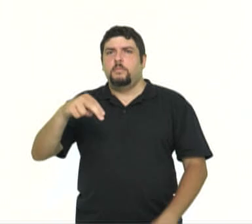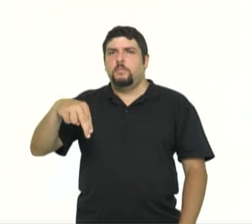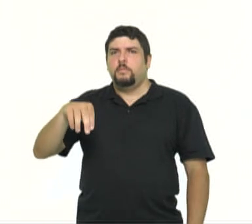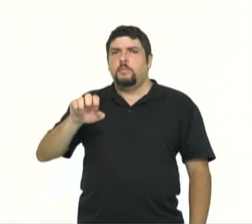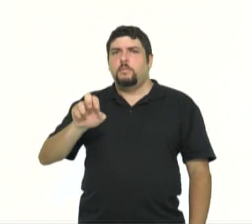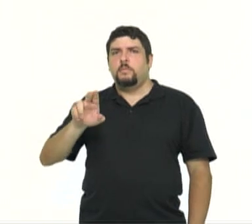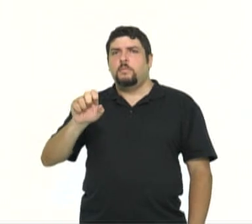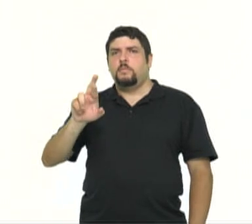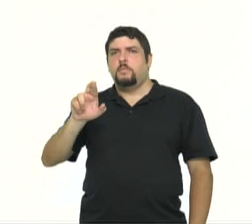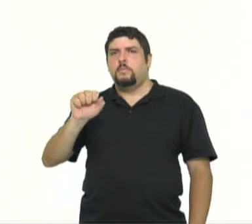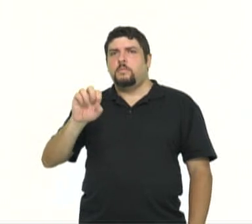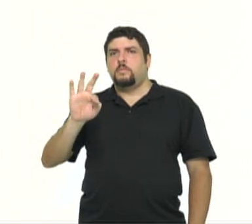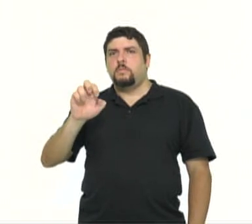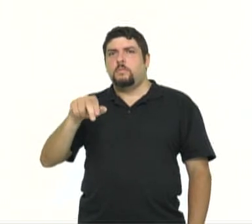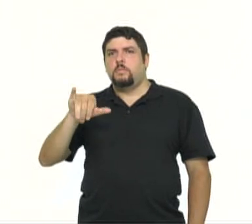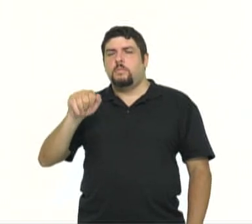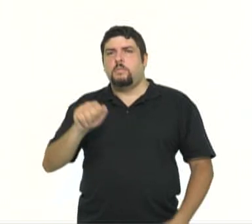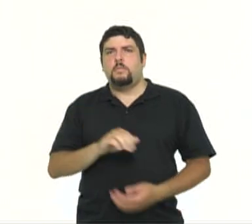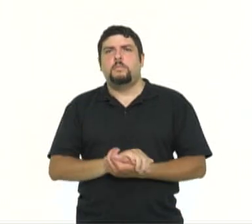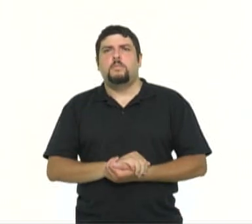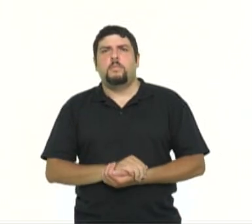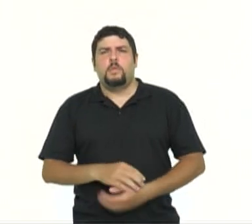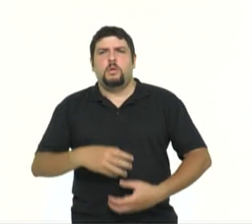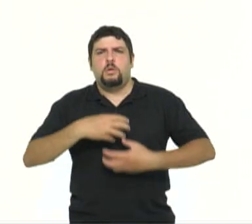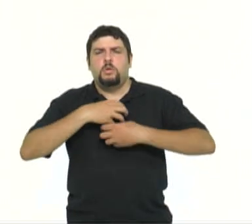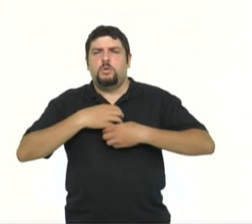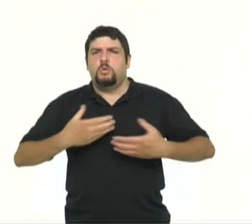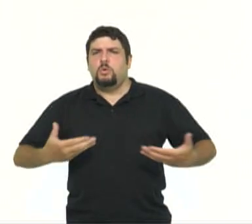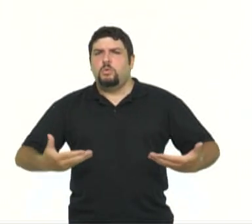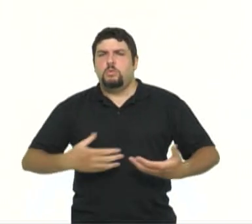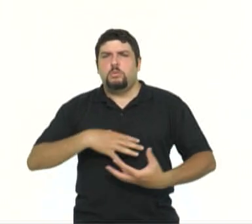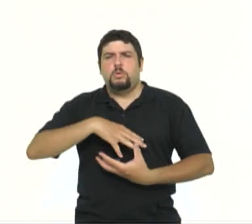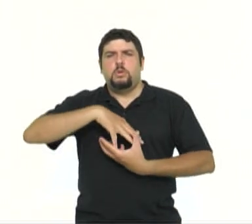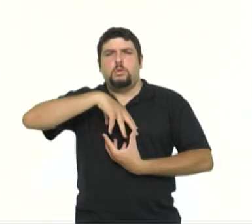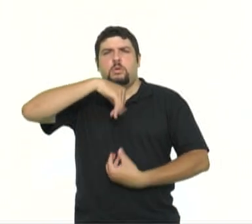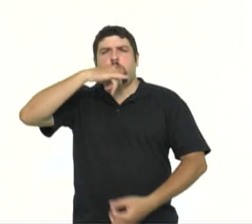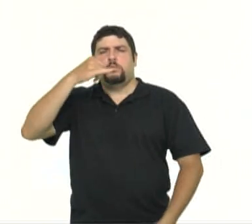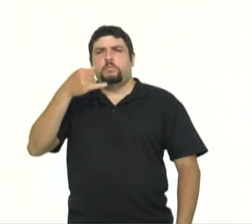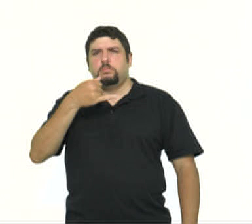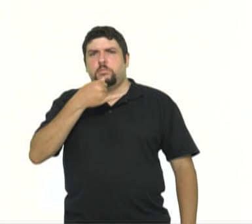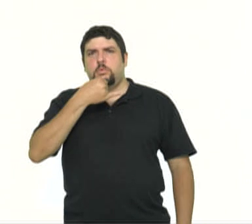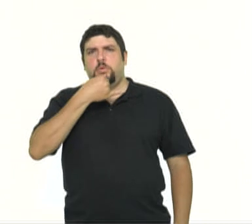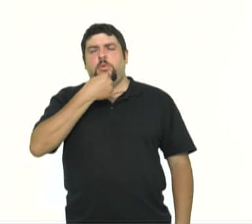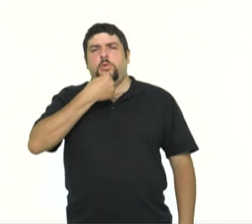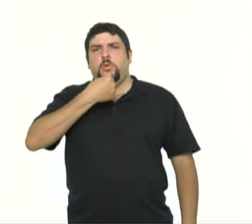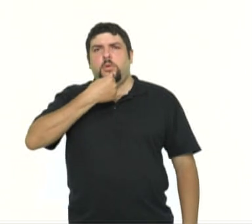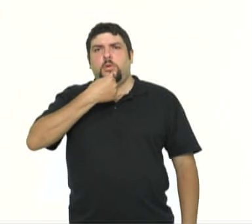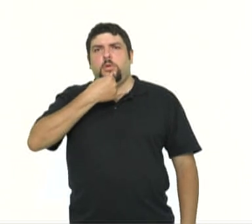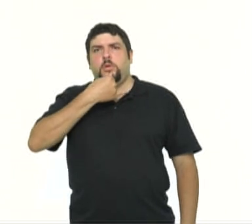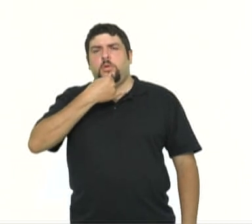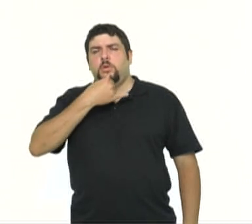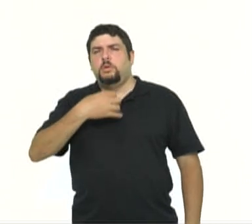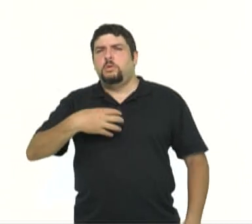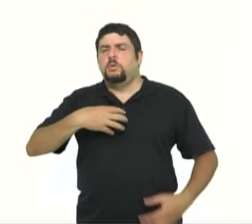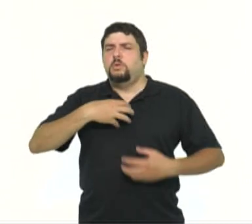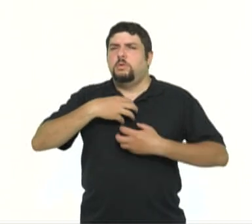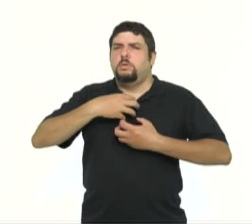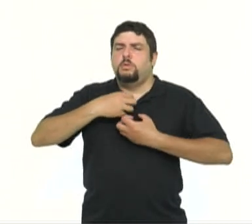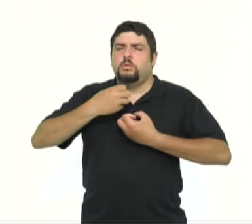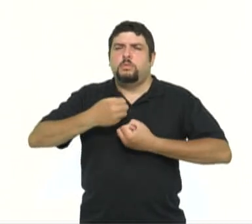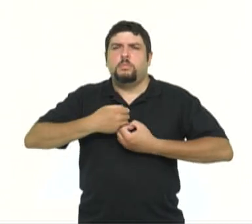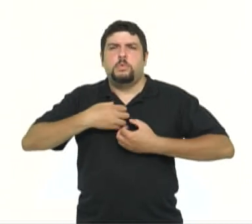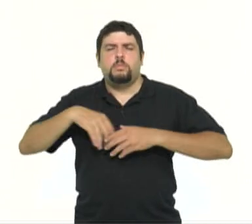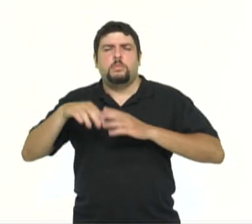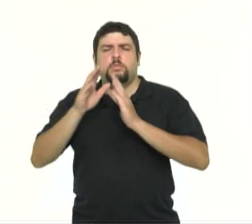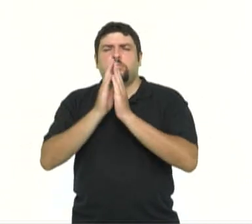Neurastenia. Sinto hoje a alma cheia de tristeza. Um sino dobra em mim ave marias. Lá